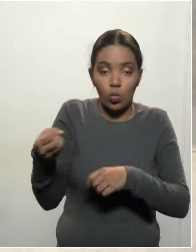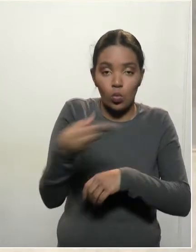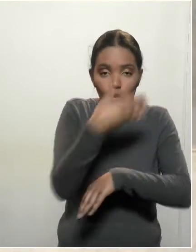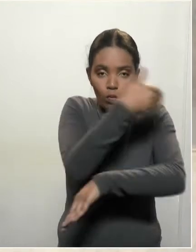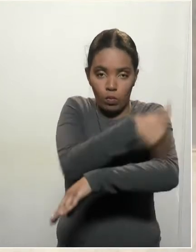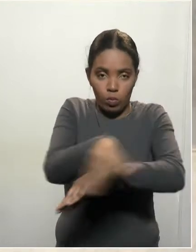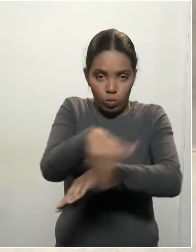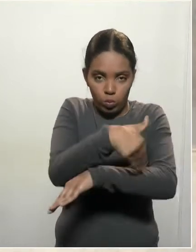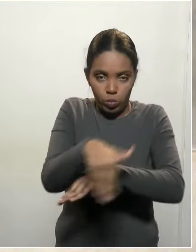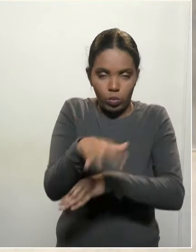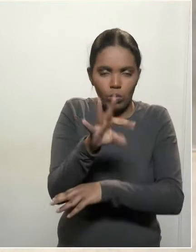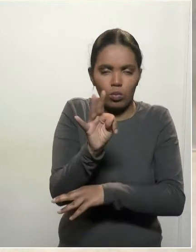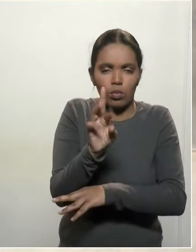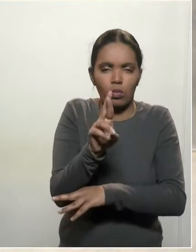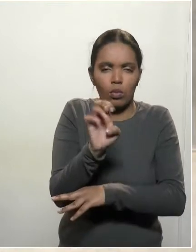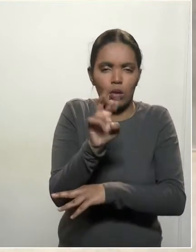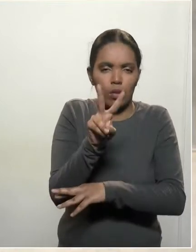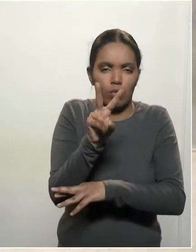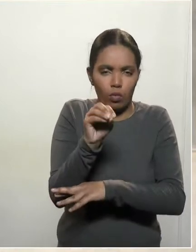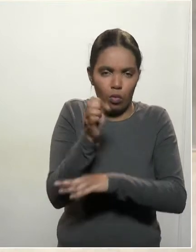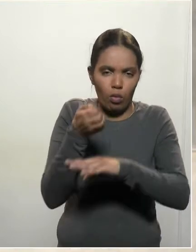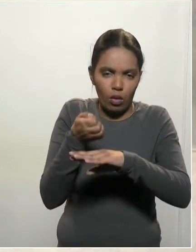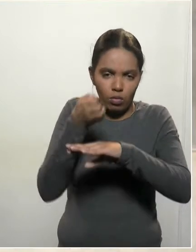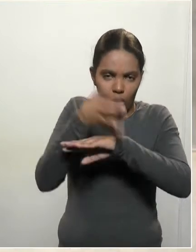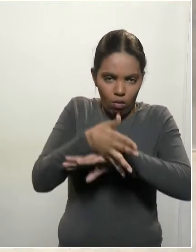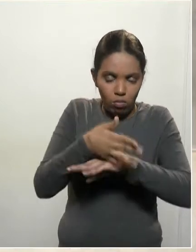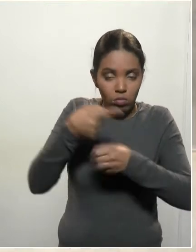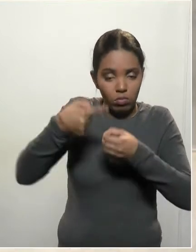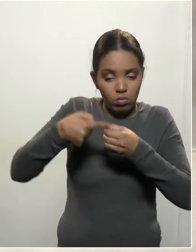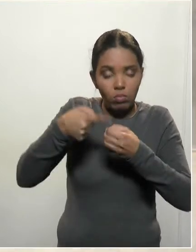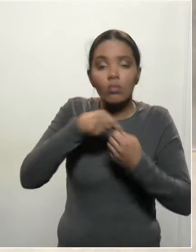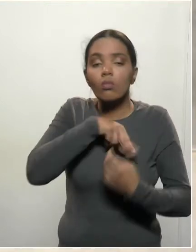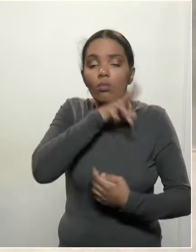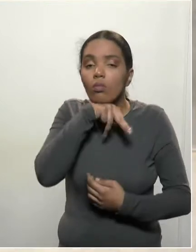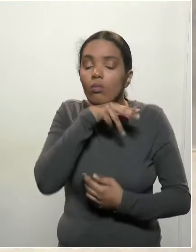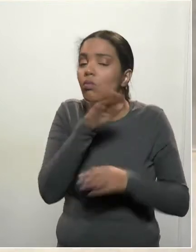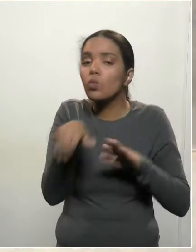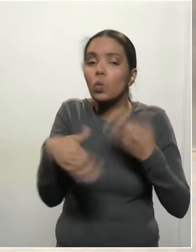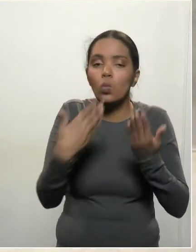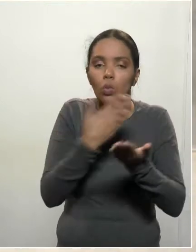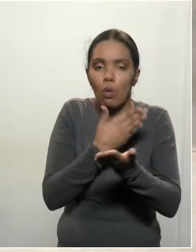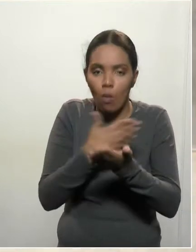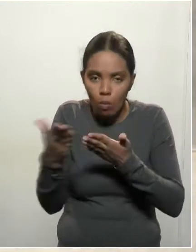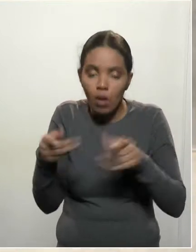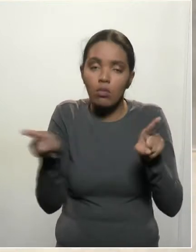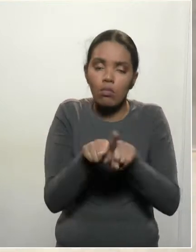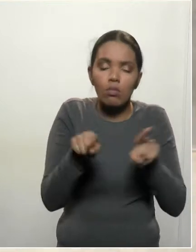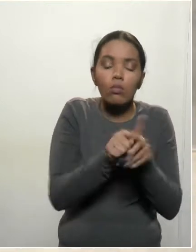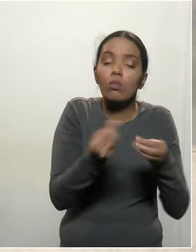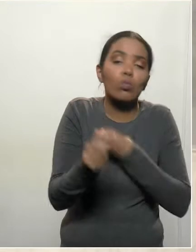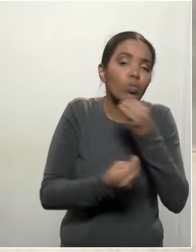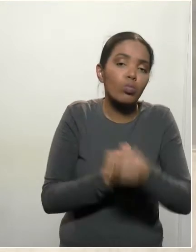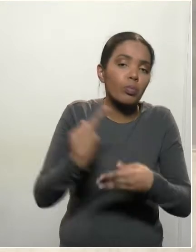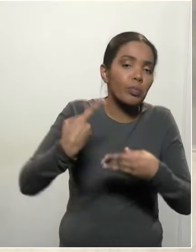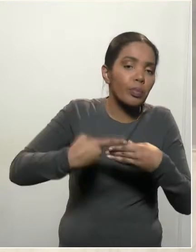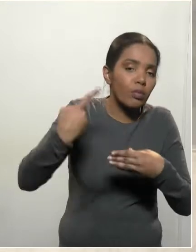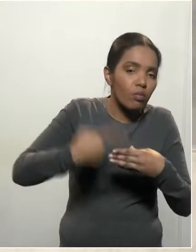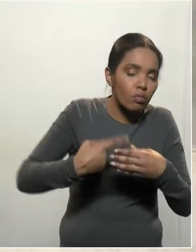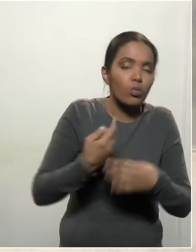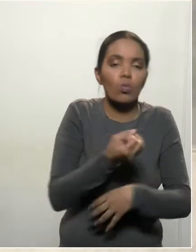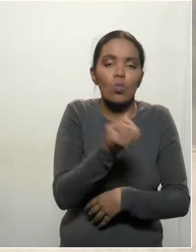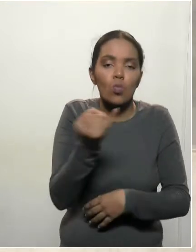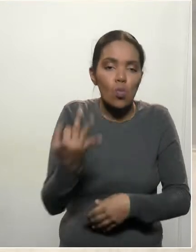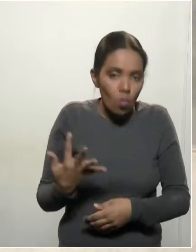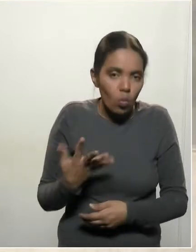Cascavel e a perspectiva para o início das obras. A Coordenadoria de Concessão e Pedágio Rodoviário informou que, por força do acordo